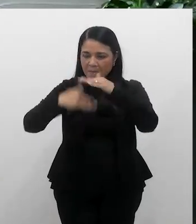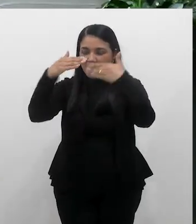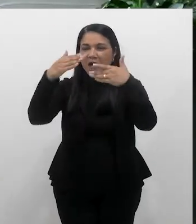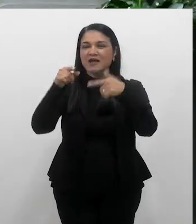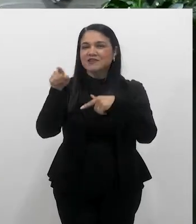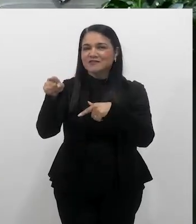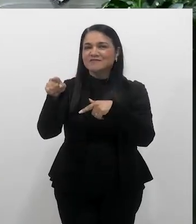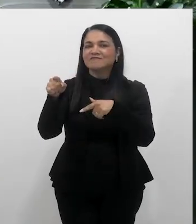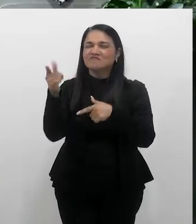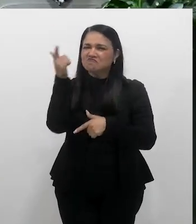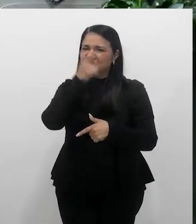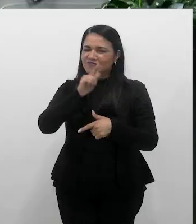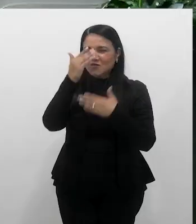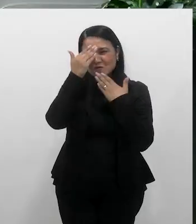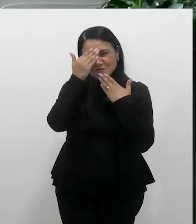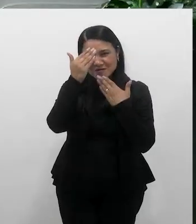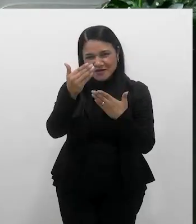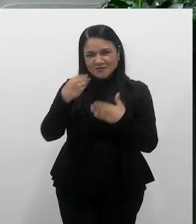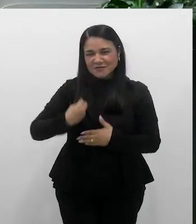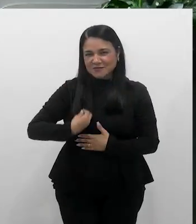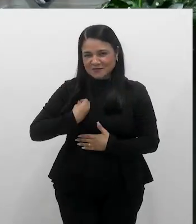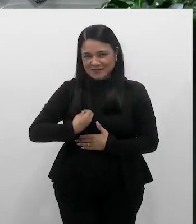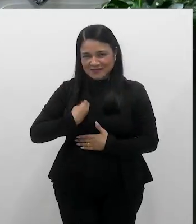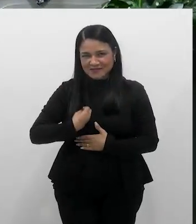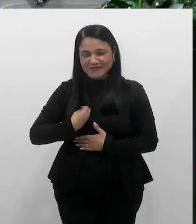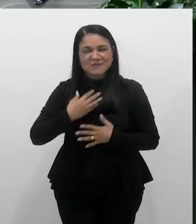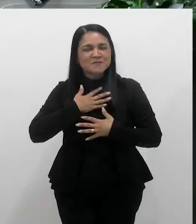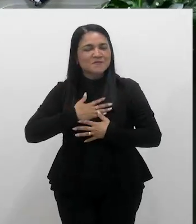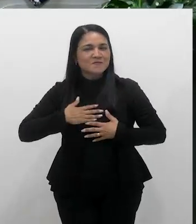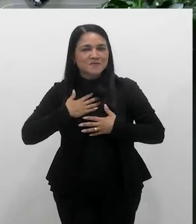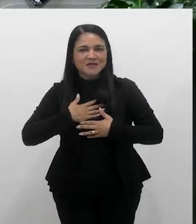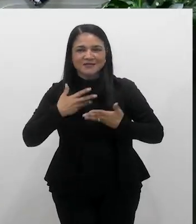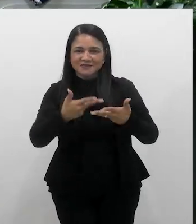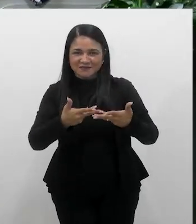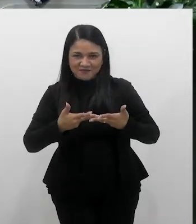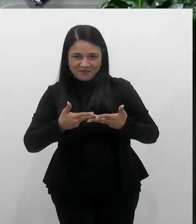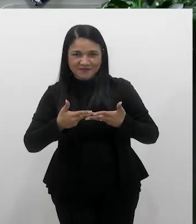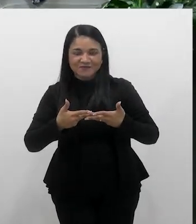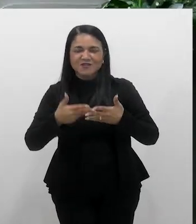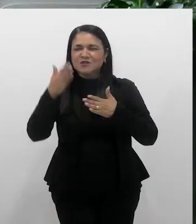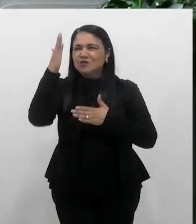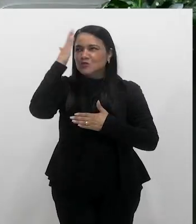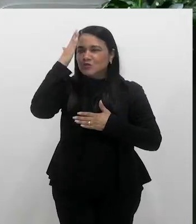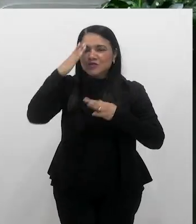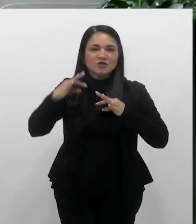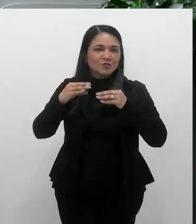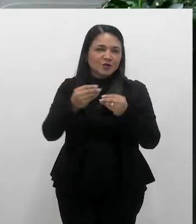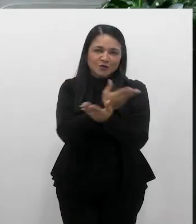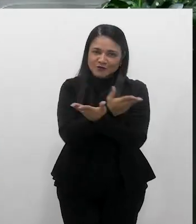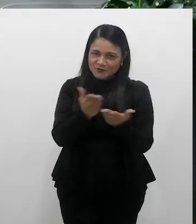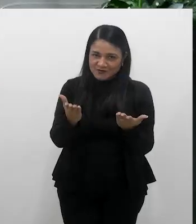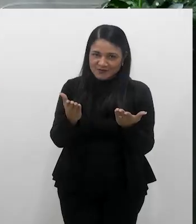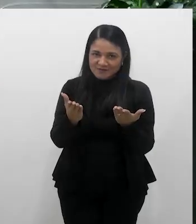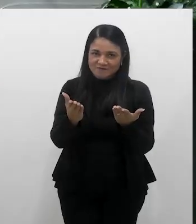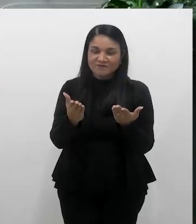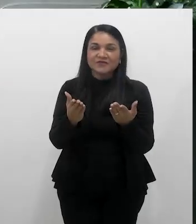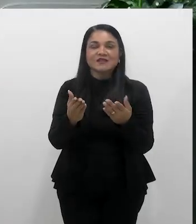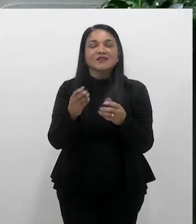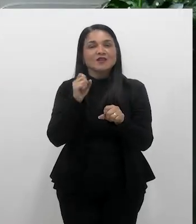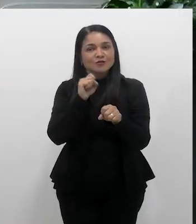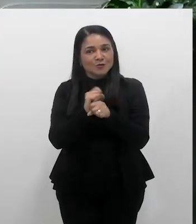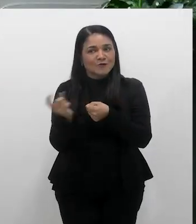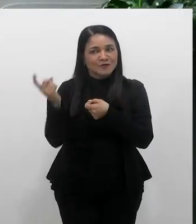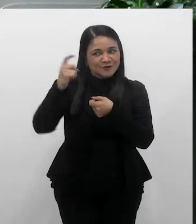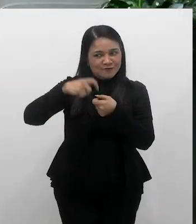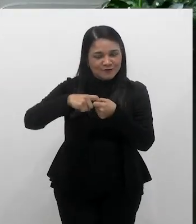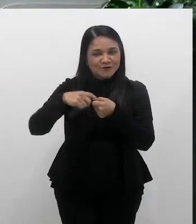que a Roberta está construindo para a gente. Obrigada, queridos, pela presença de vocês. Foi um prazer enorme recebê-los. Sucesso para todo mundo.